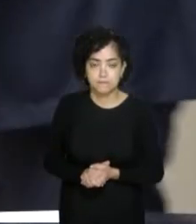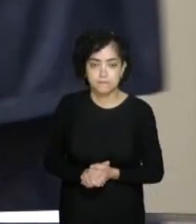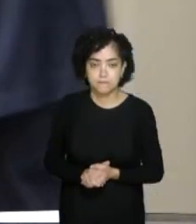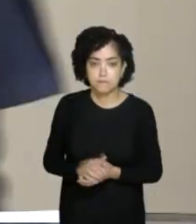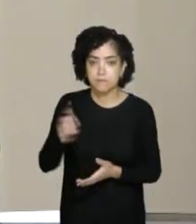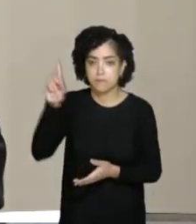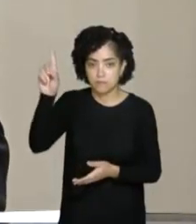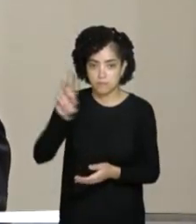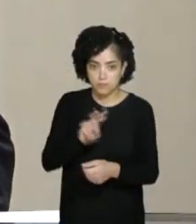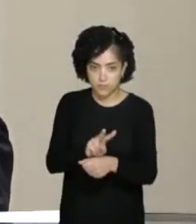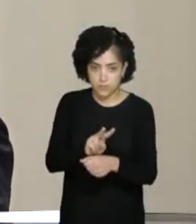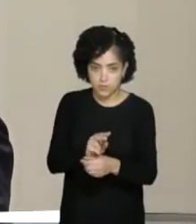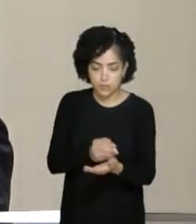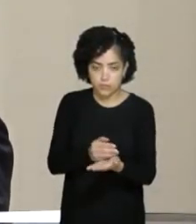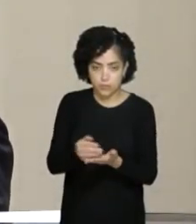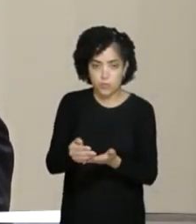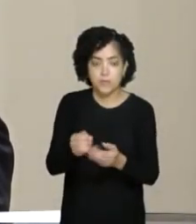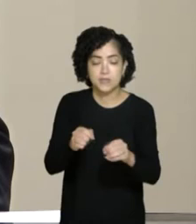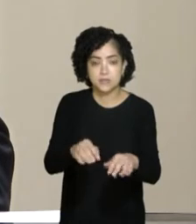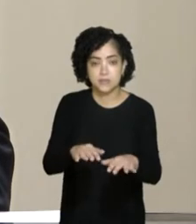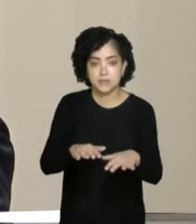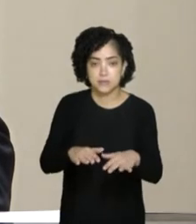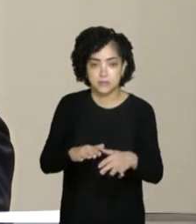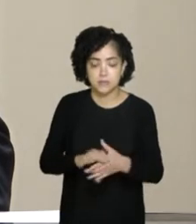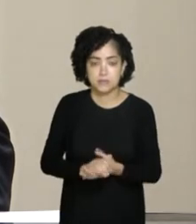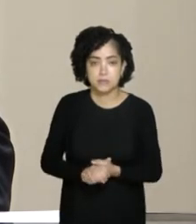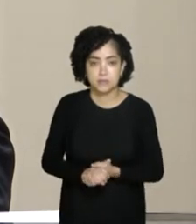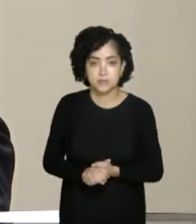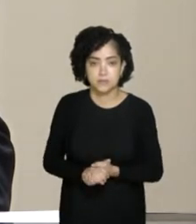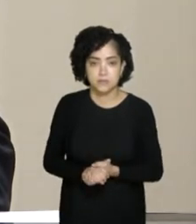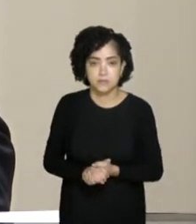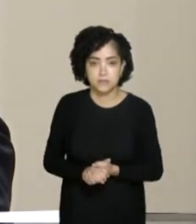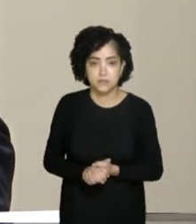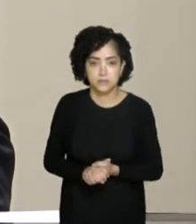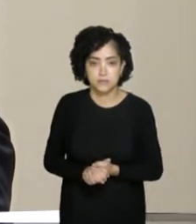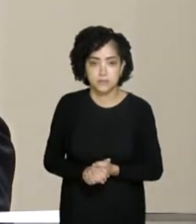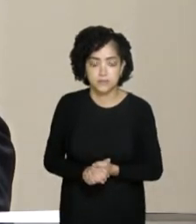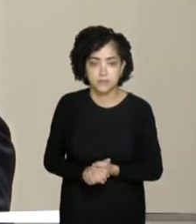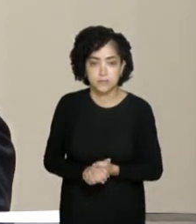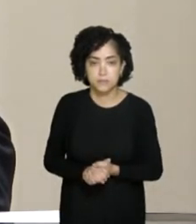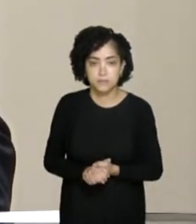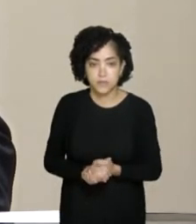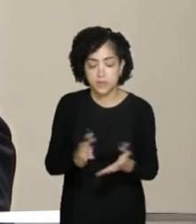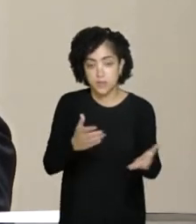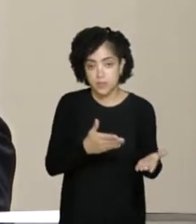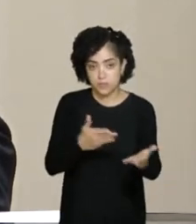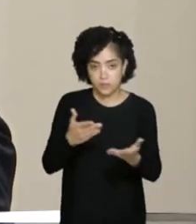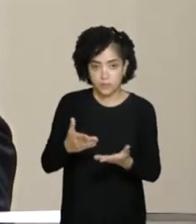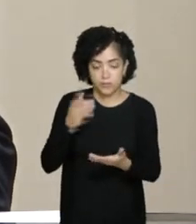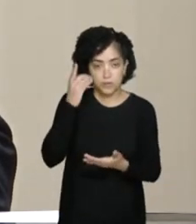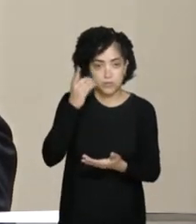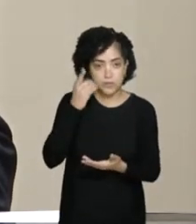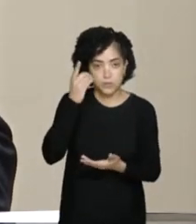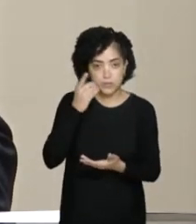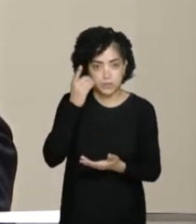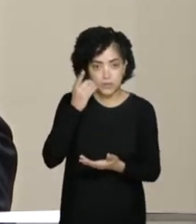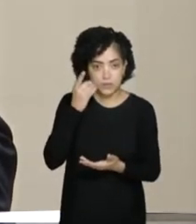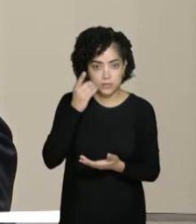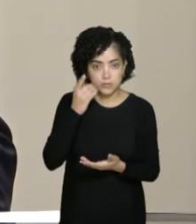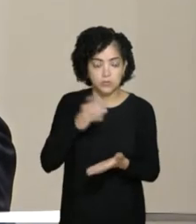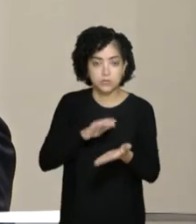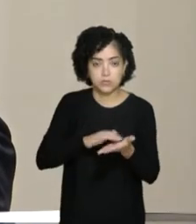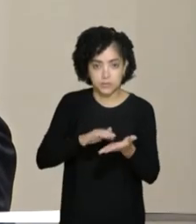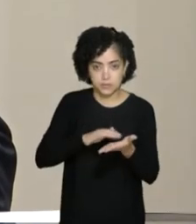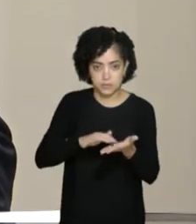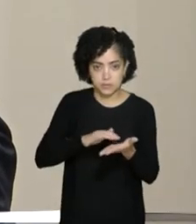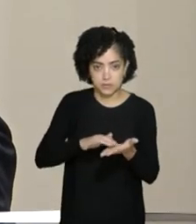sob a proteção de Deus, declaro aberta a presente sessão. Convido o senhor secretário,